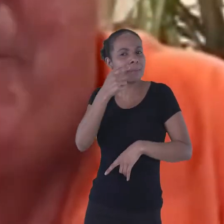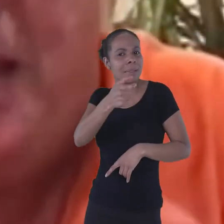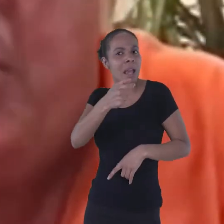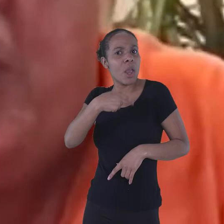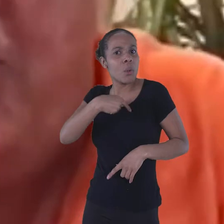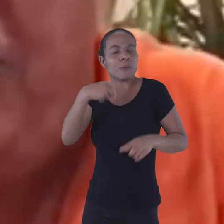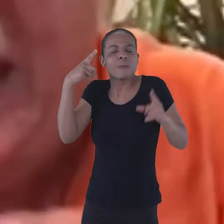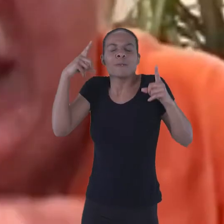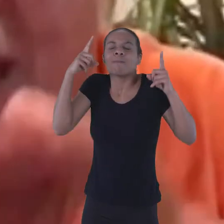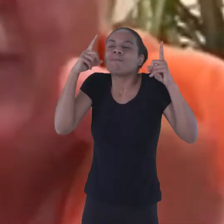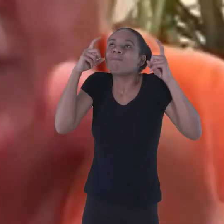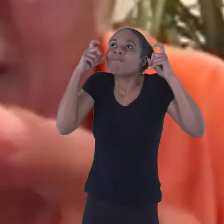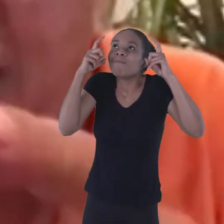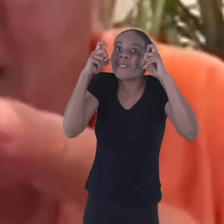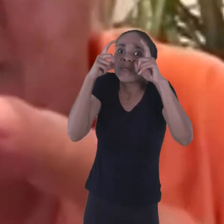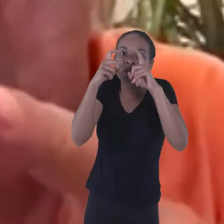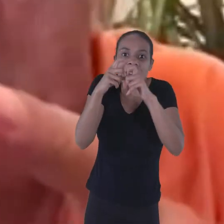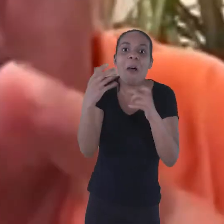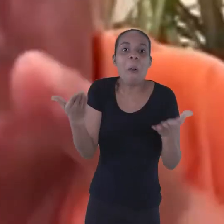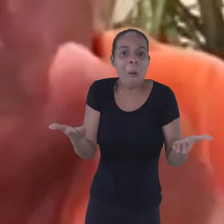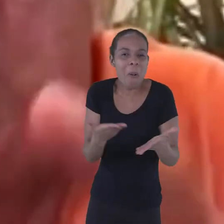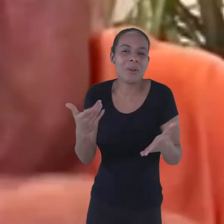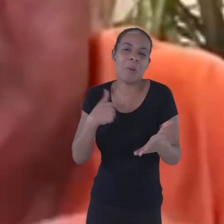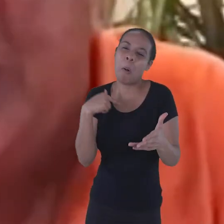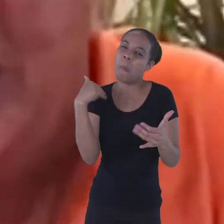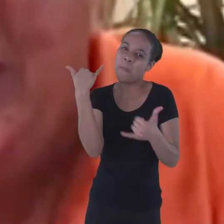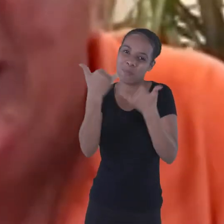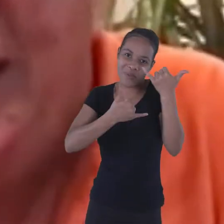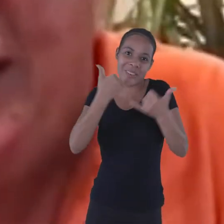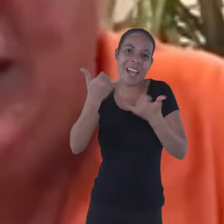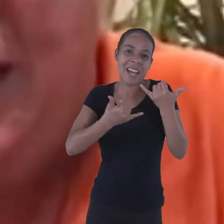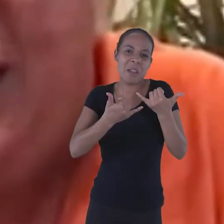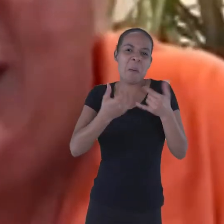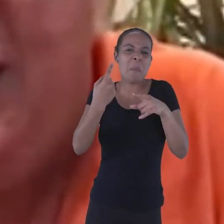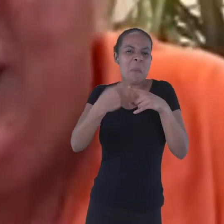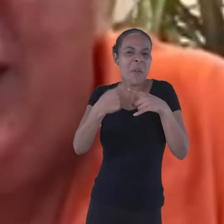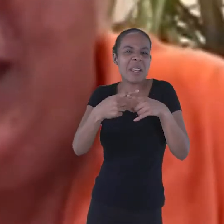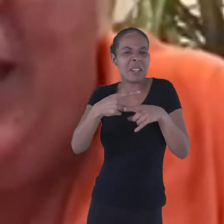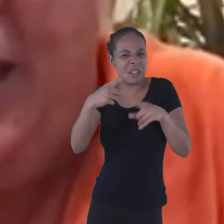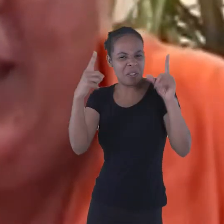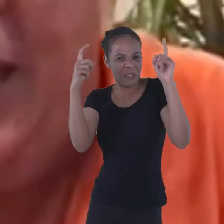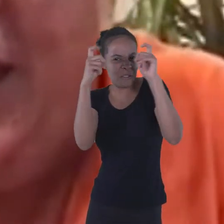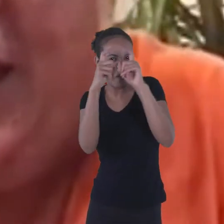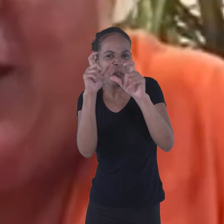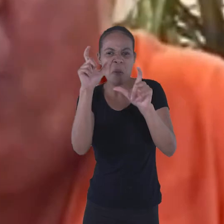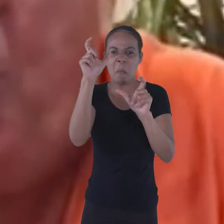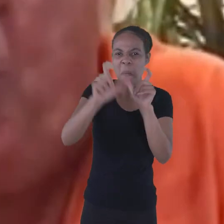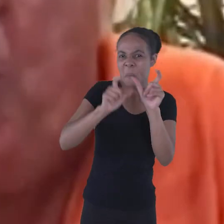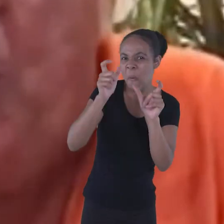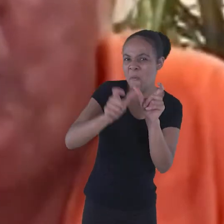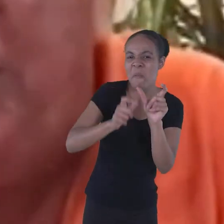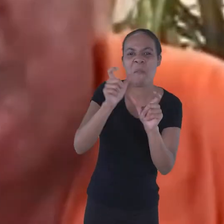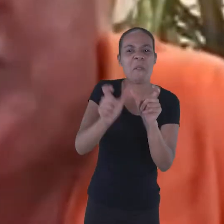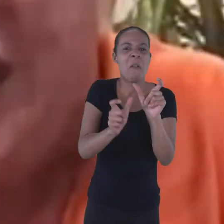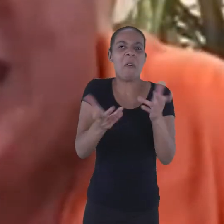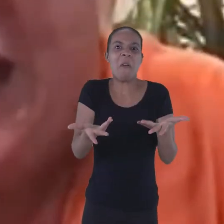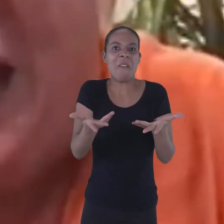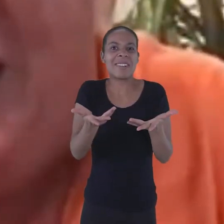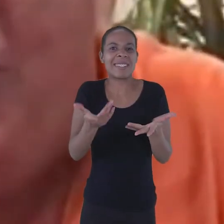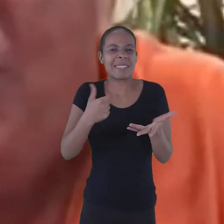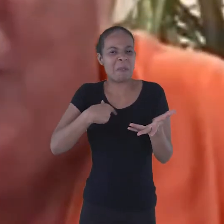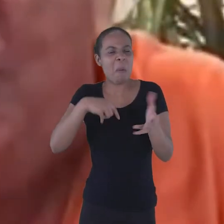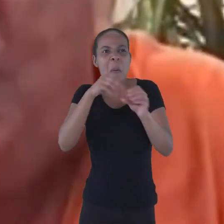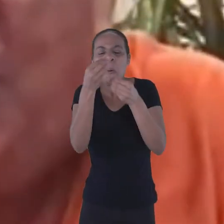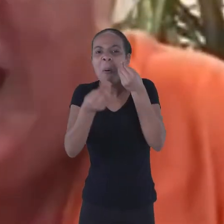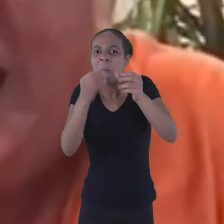eu até brinco aí, eu falo análise morfológica, que é como